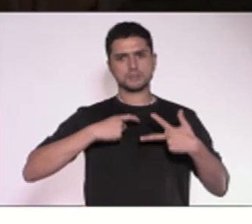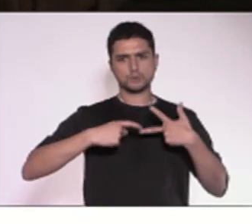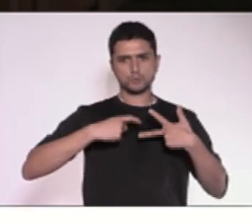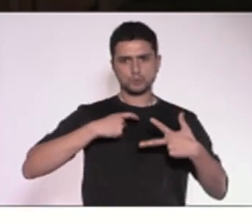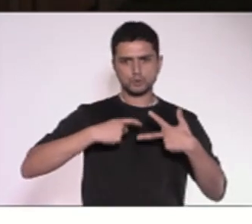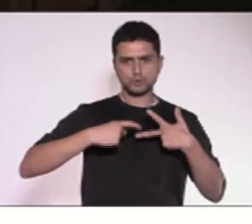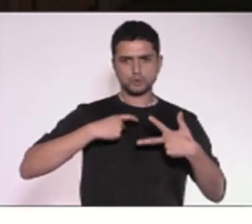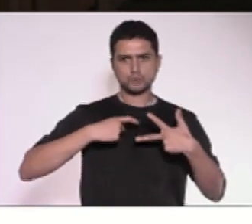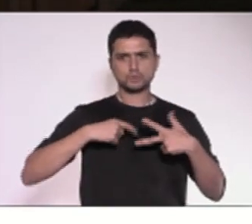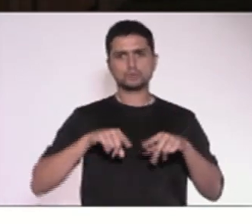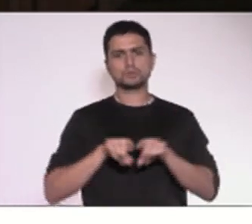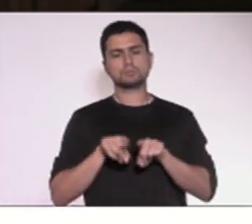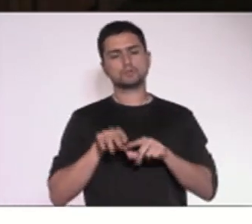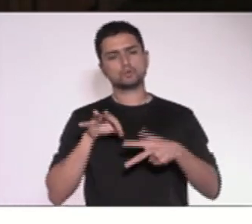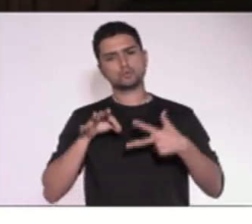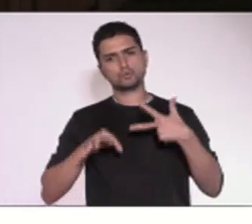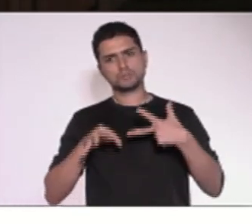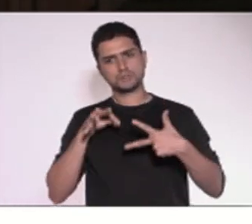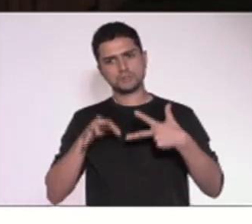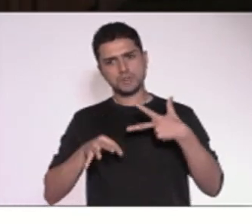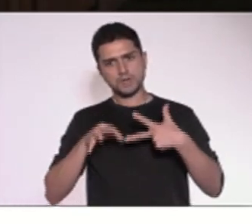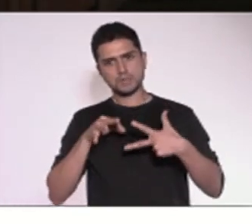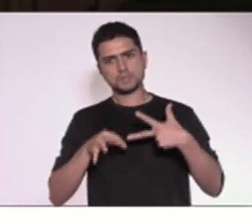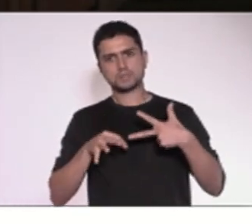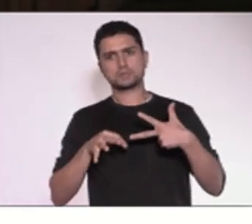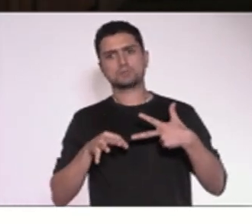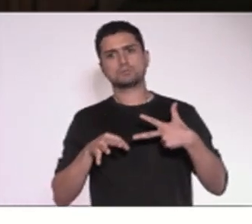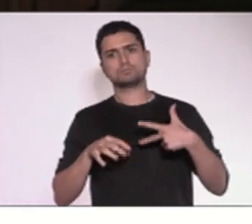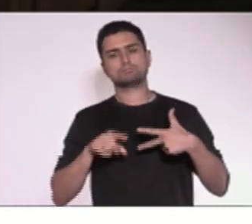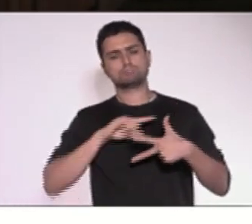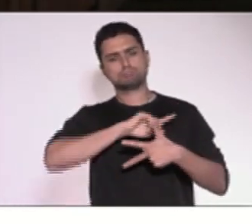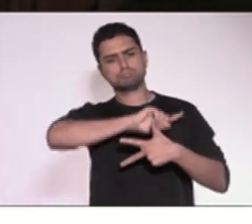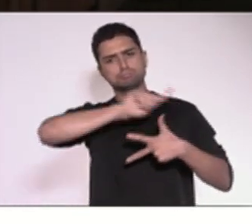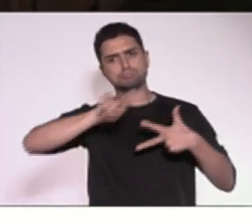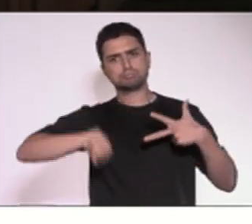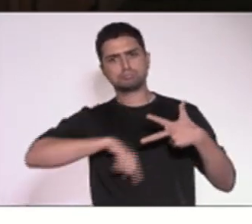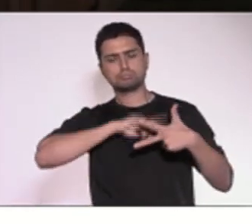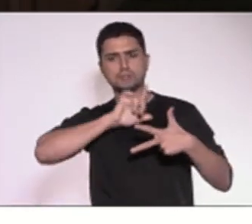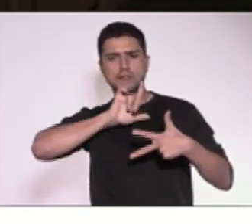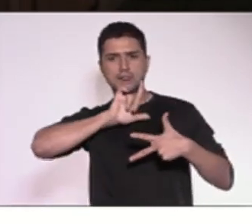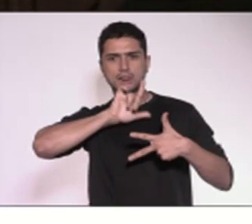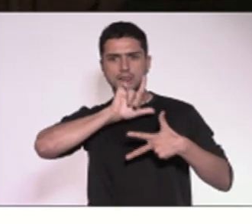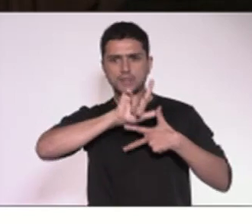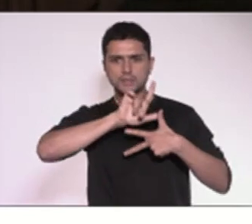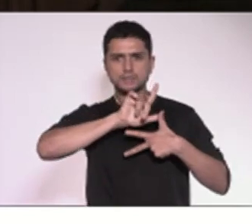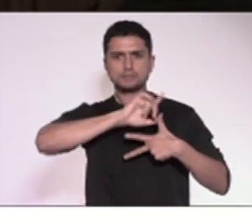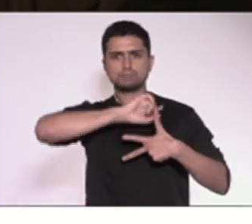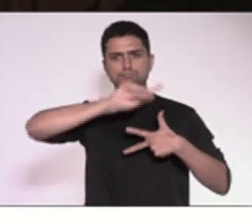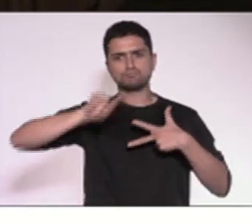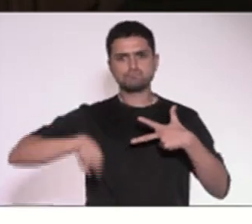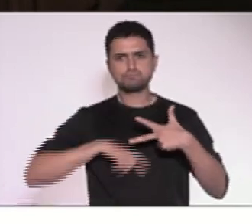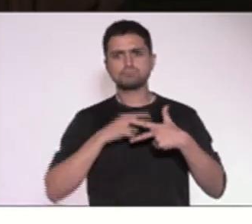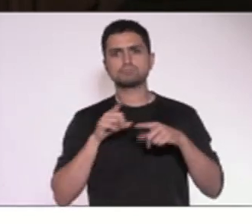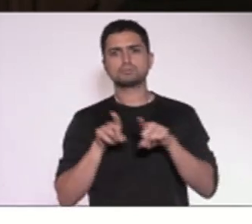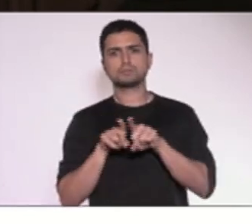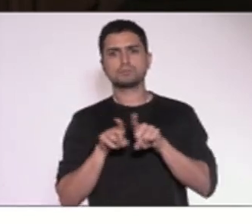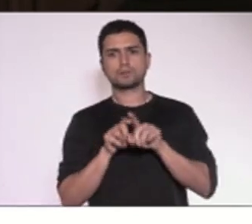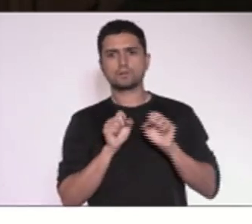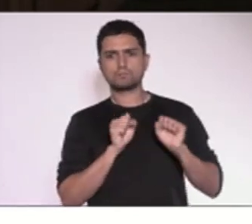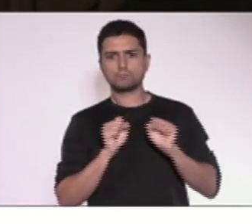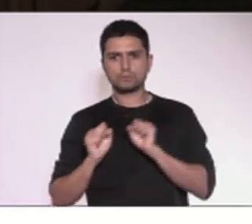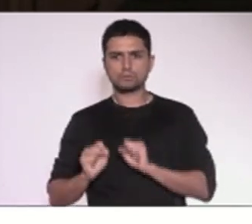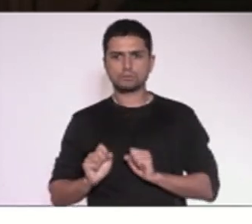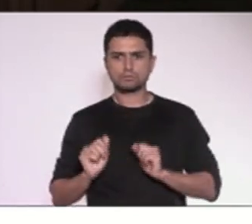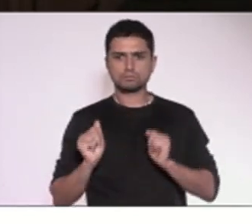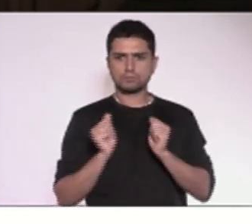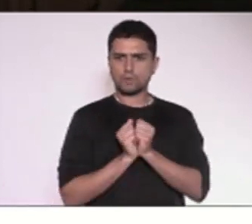o poder judiciário, mas também um poder parceiro. Não